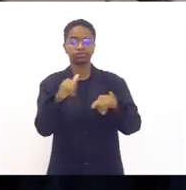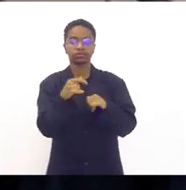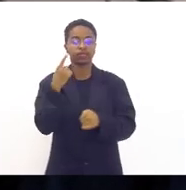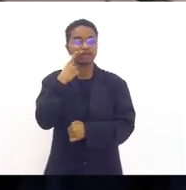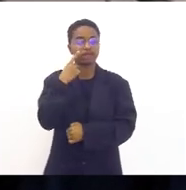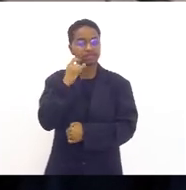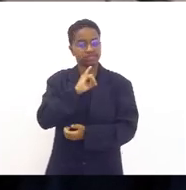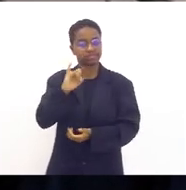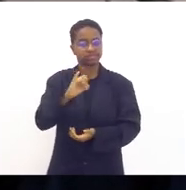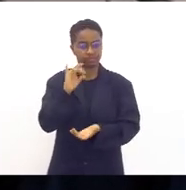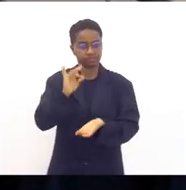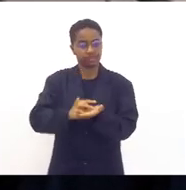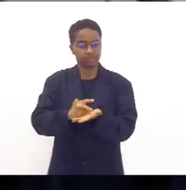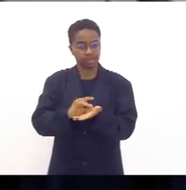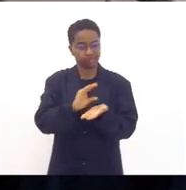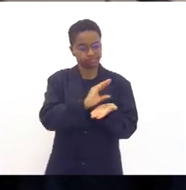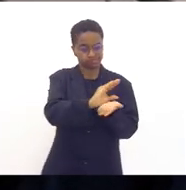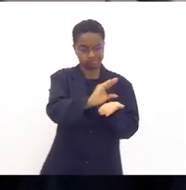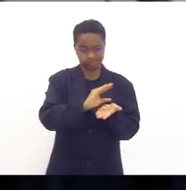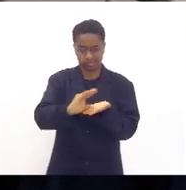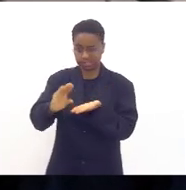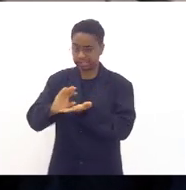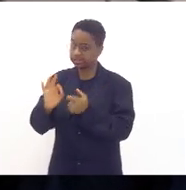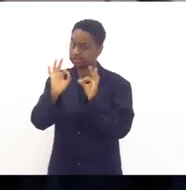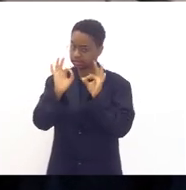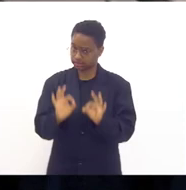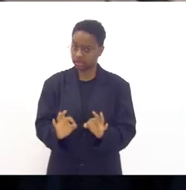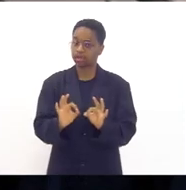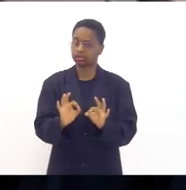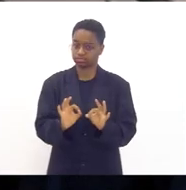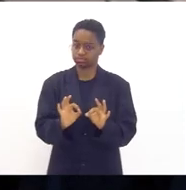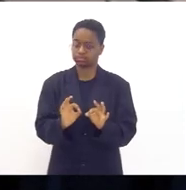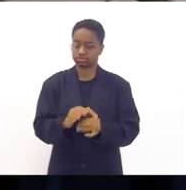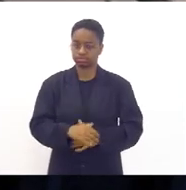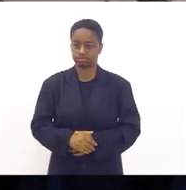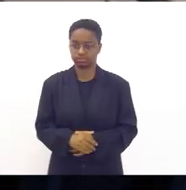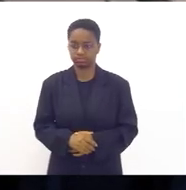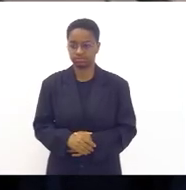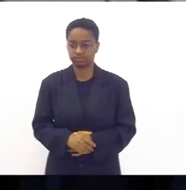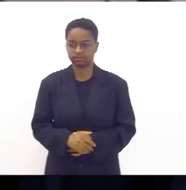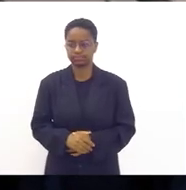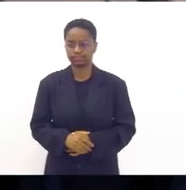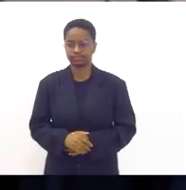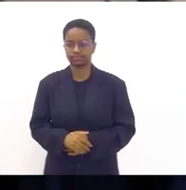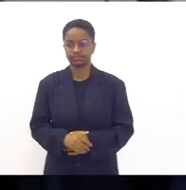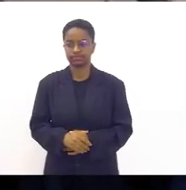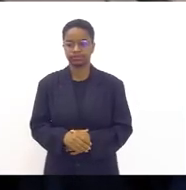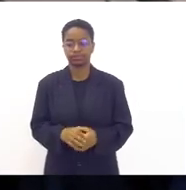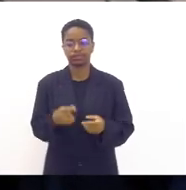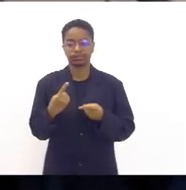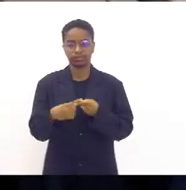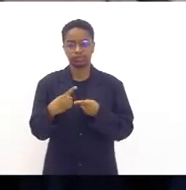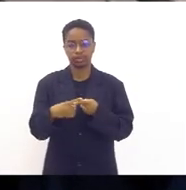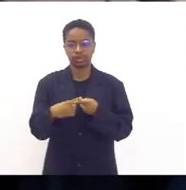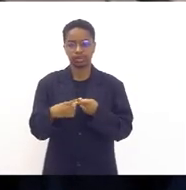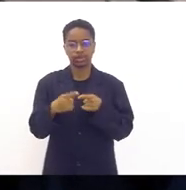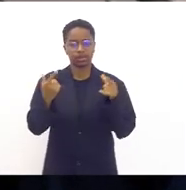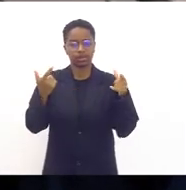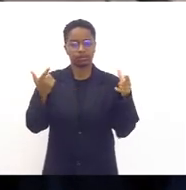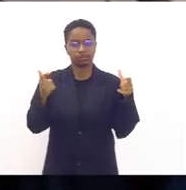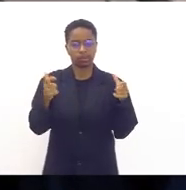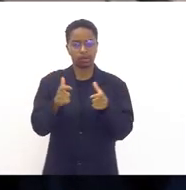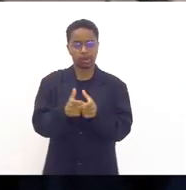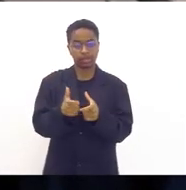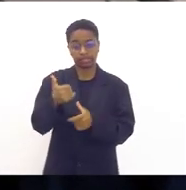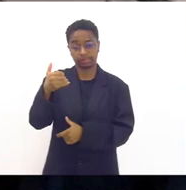essas transferências estão corretas, etc., etc., né? Porque é um abatimento de 10 na média